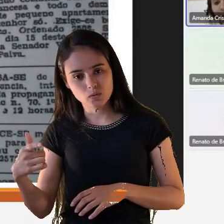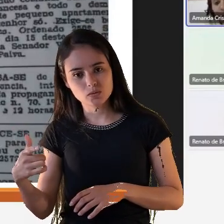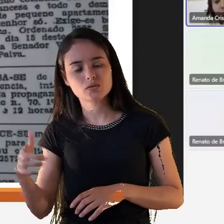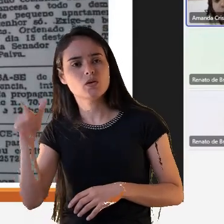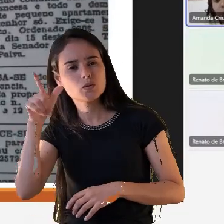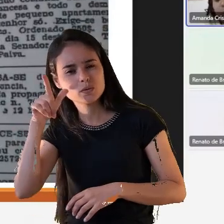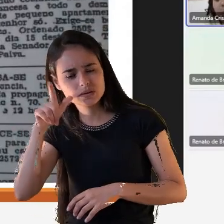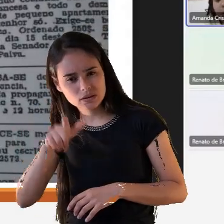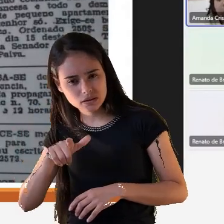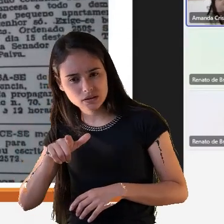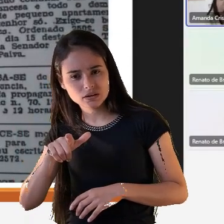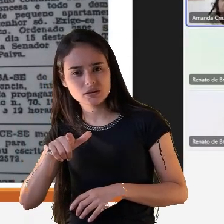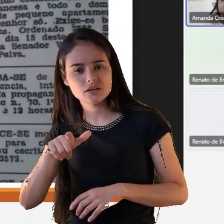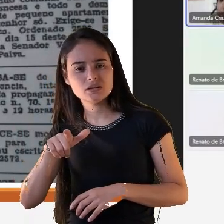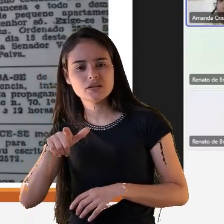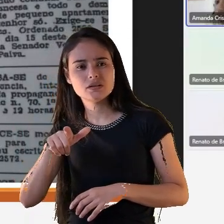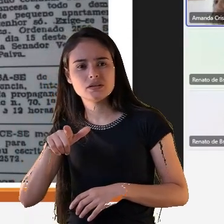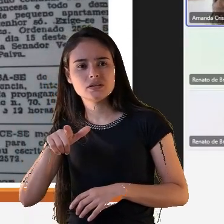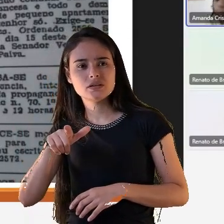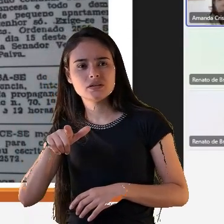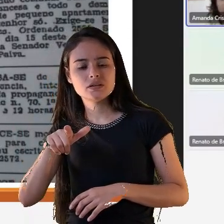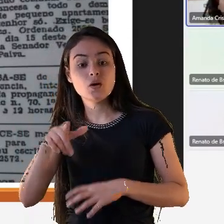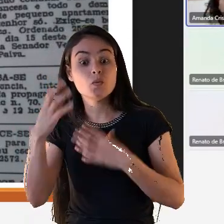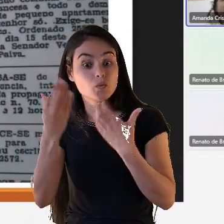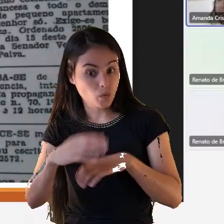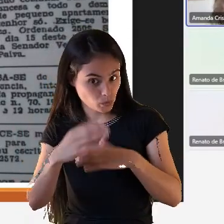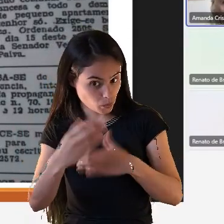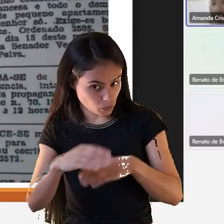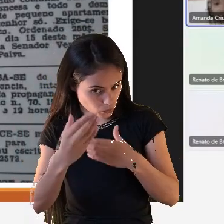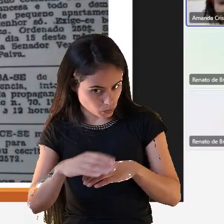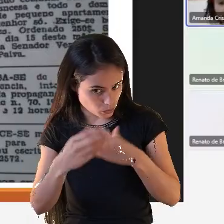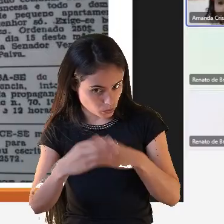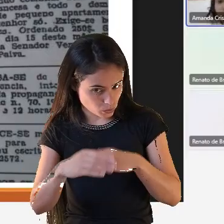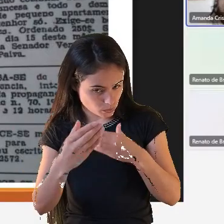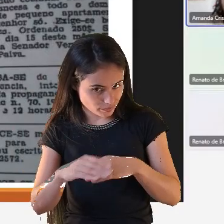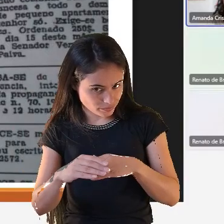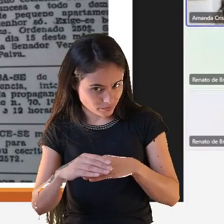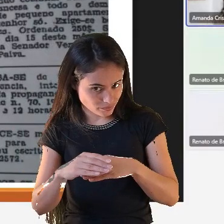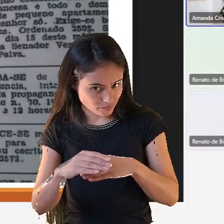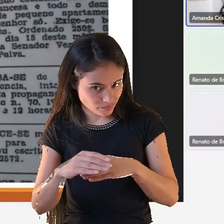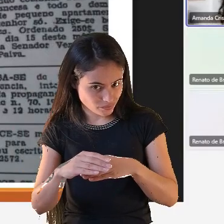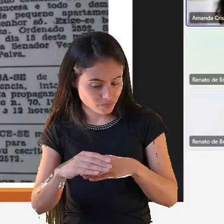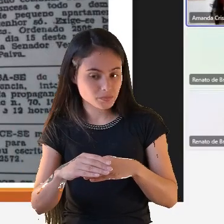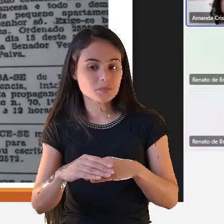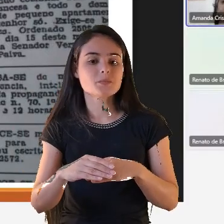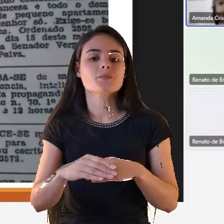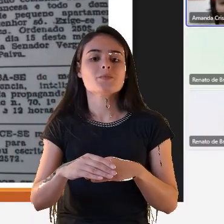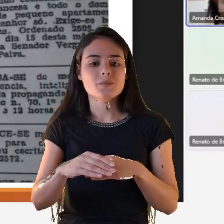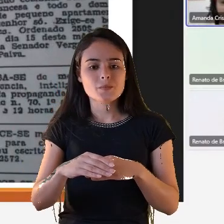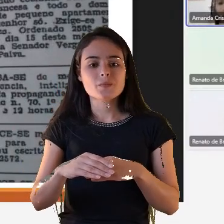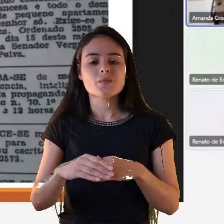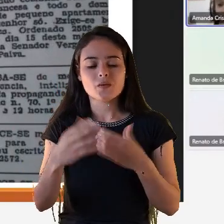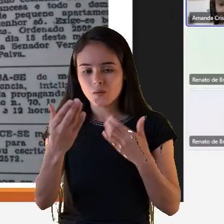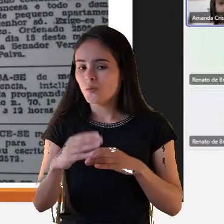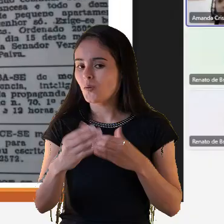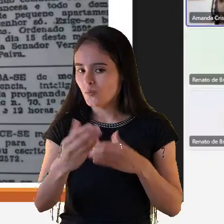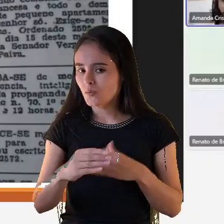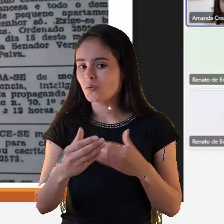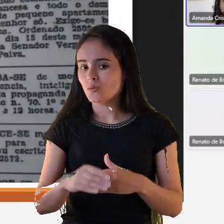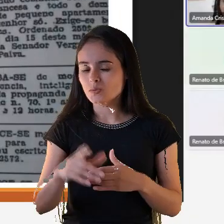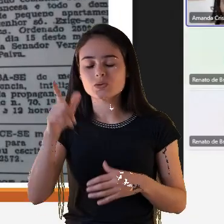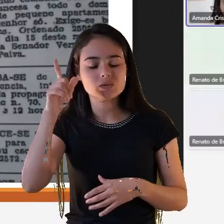acessar um outro trabalho, porque era concurso público, porque eu acho que se não fosse isso, eu teria ficado meu mestrado